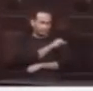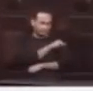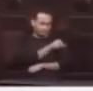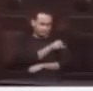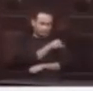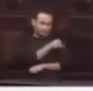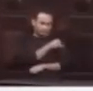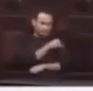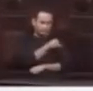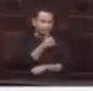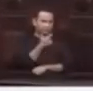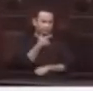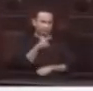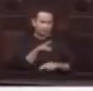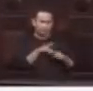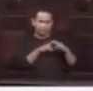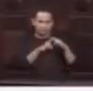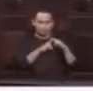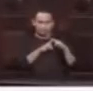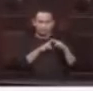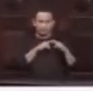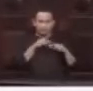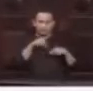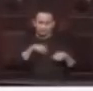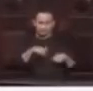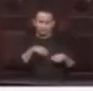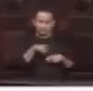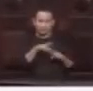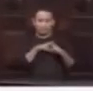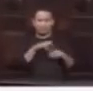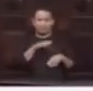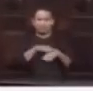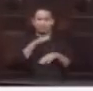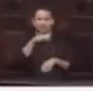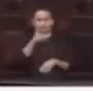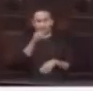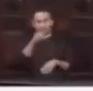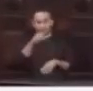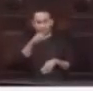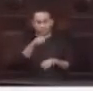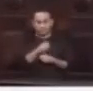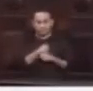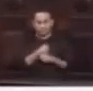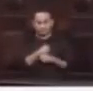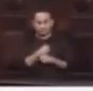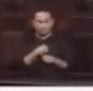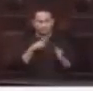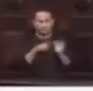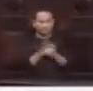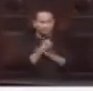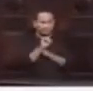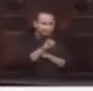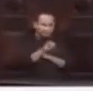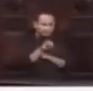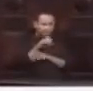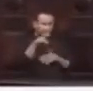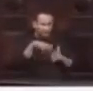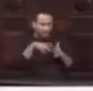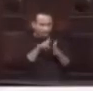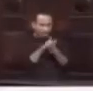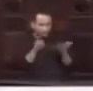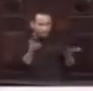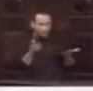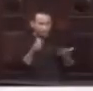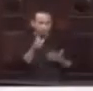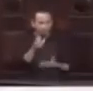política irresponsável de quem está no governo há mais de 10 anos. Vossa Excelência, não sei se teve tempo hoje de ler o jornal O Globo. Saiu em outros